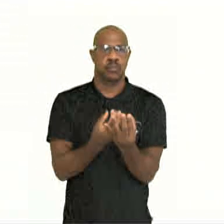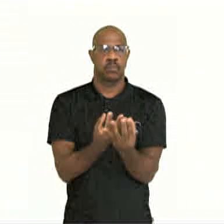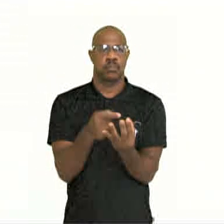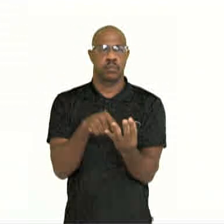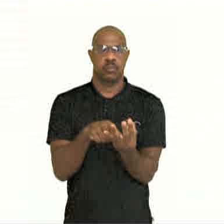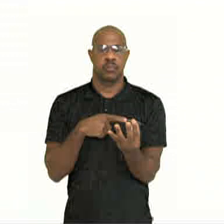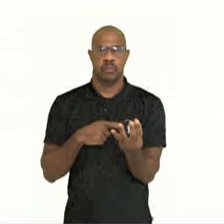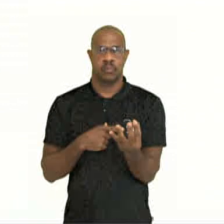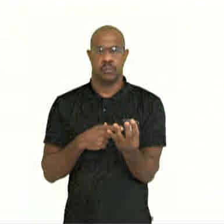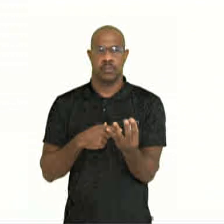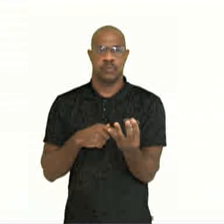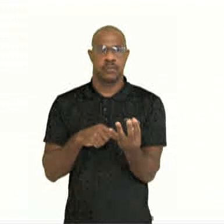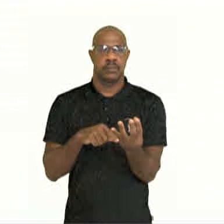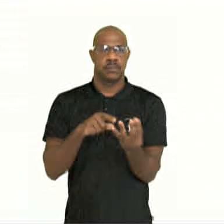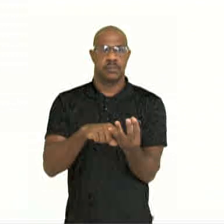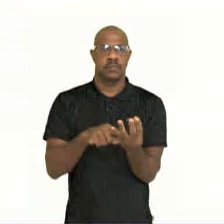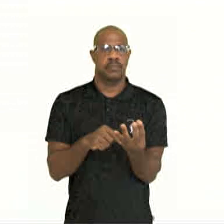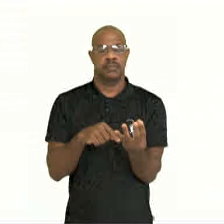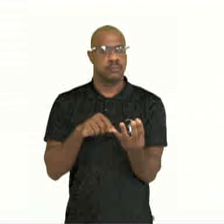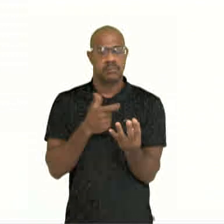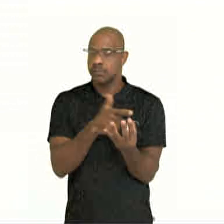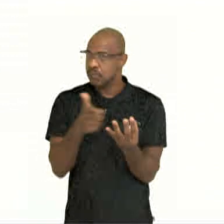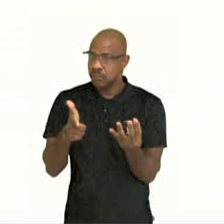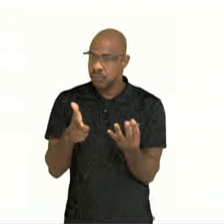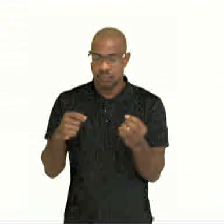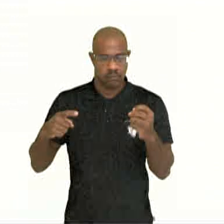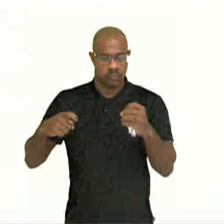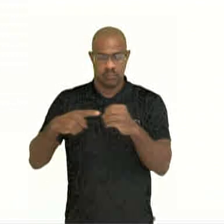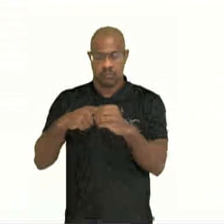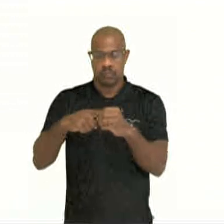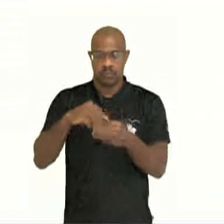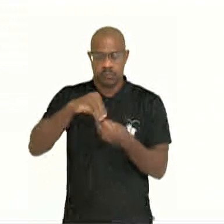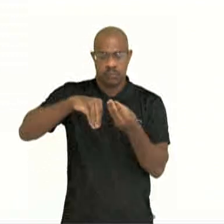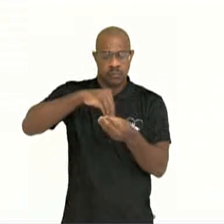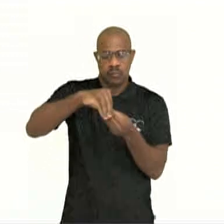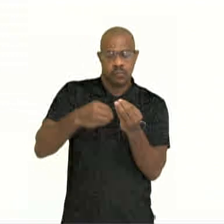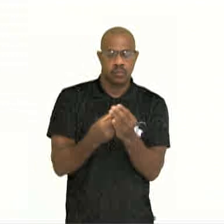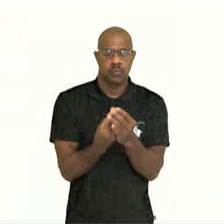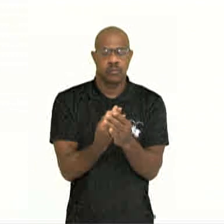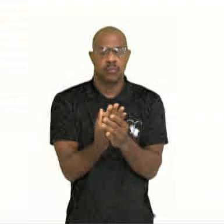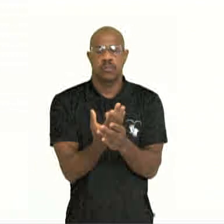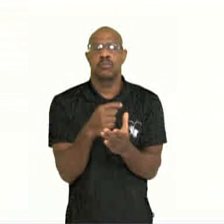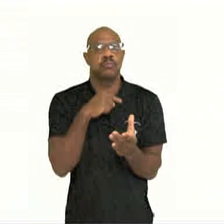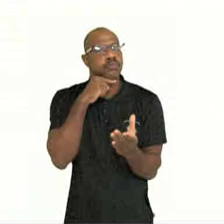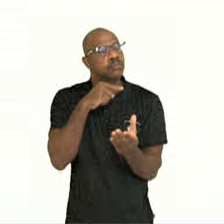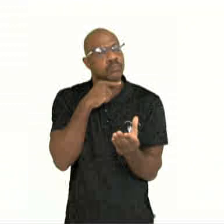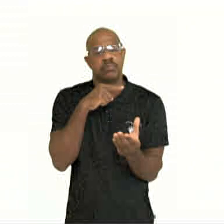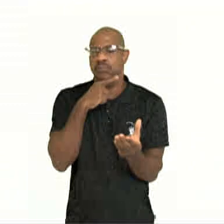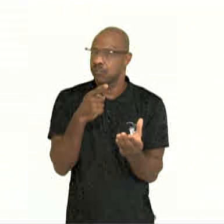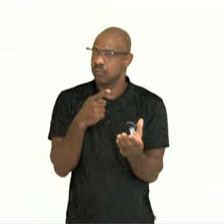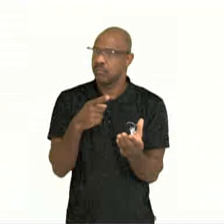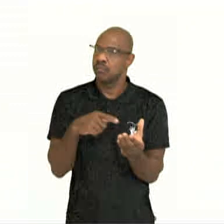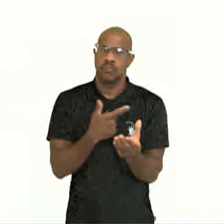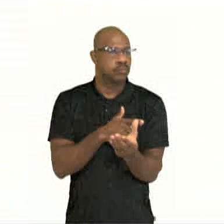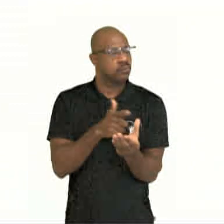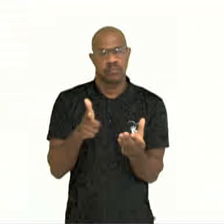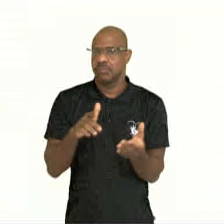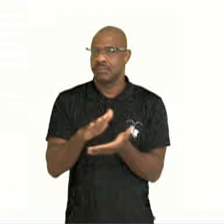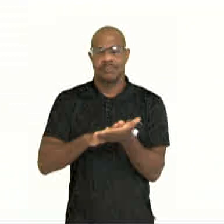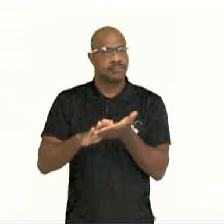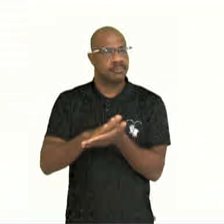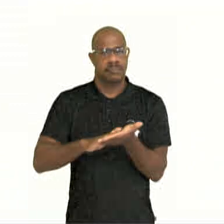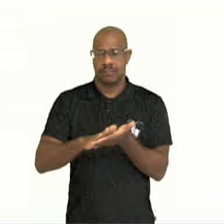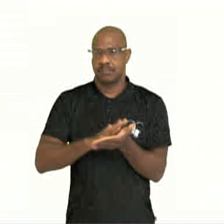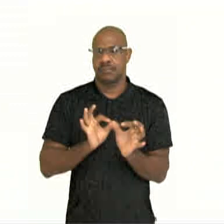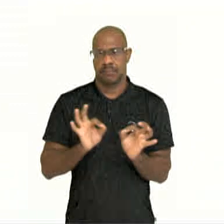do anterídeo. Sem esses gametas, não haverá fecundação e, por conseguinte, não teremos zigoto e nem um